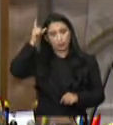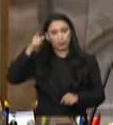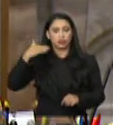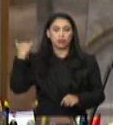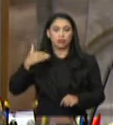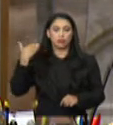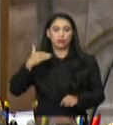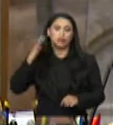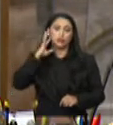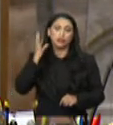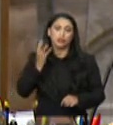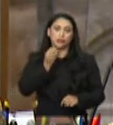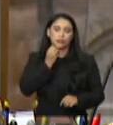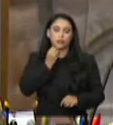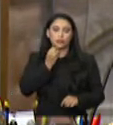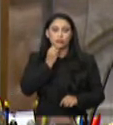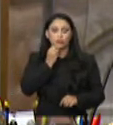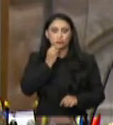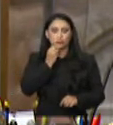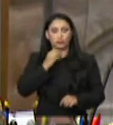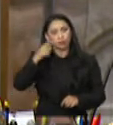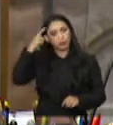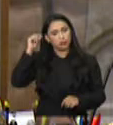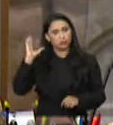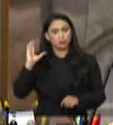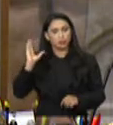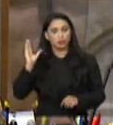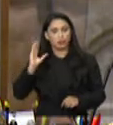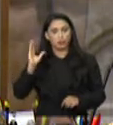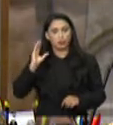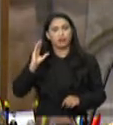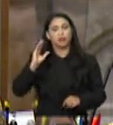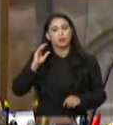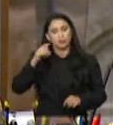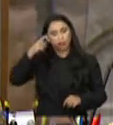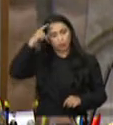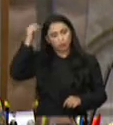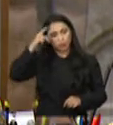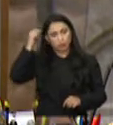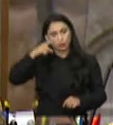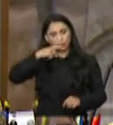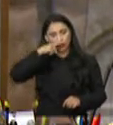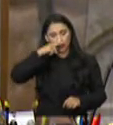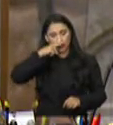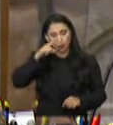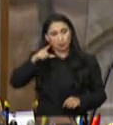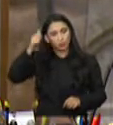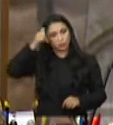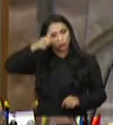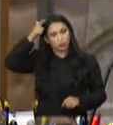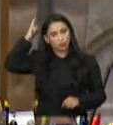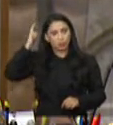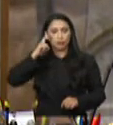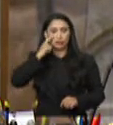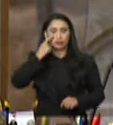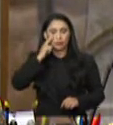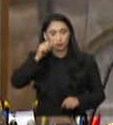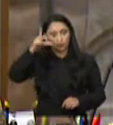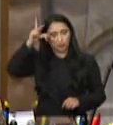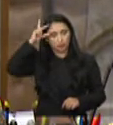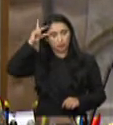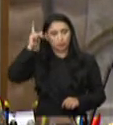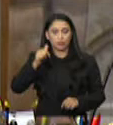separadas por divisórias de acrílico ela tem pele clara cabelos castanhos Claros alourados nas pontas